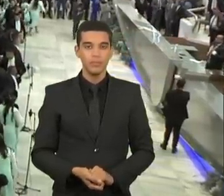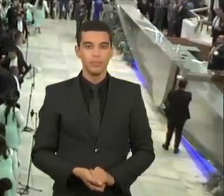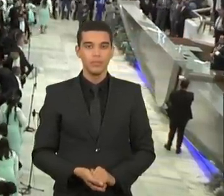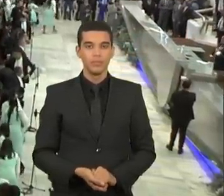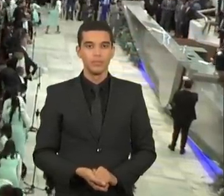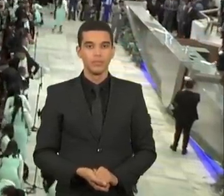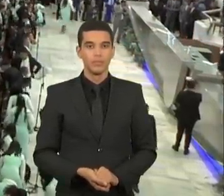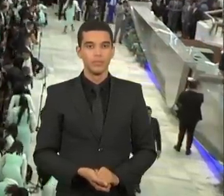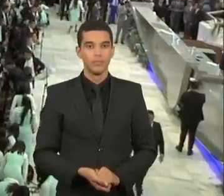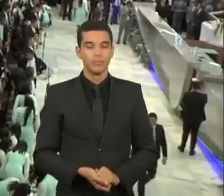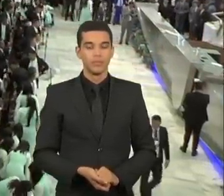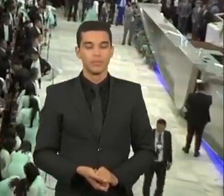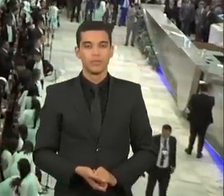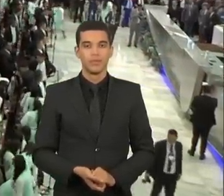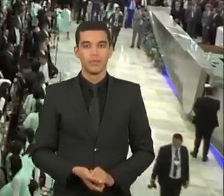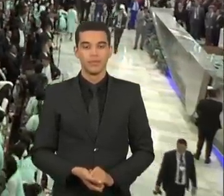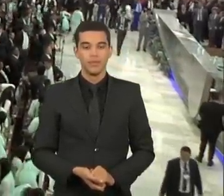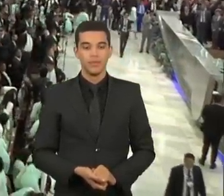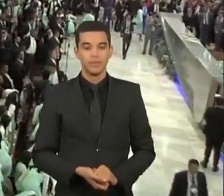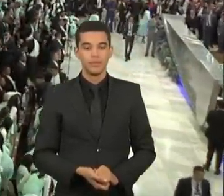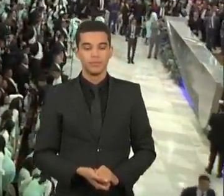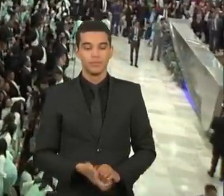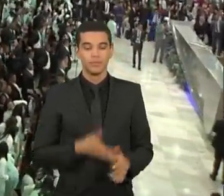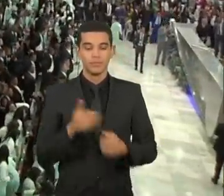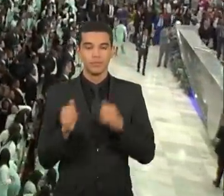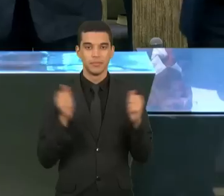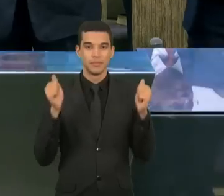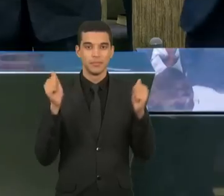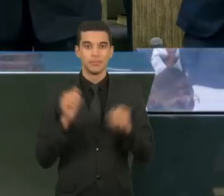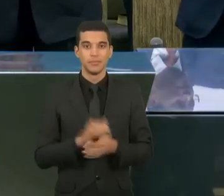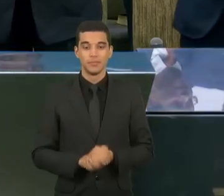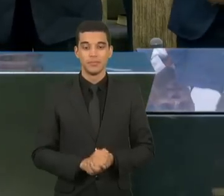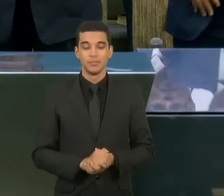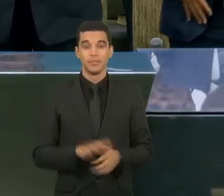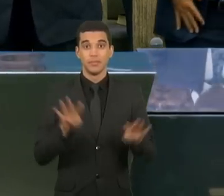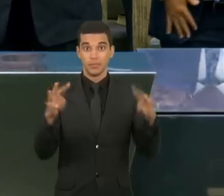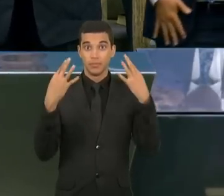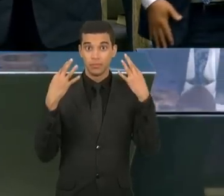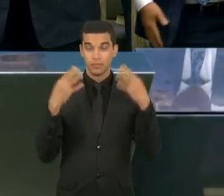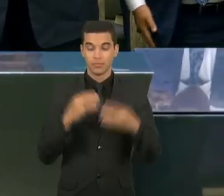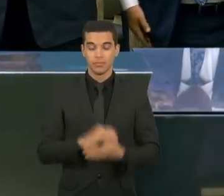Oh. Aleluia. Olhe para cá.